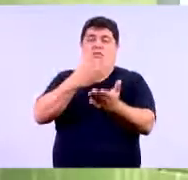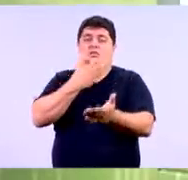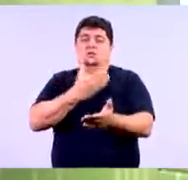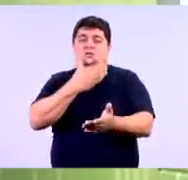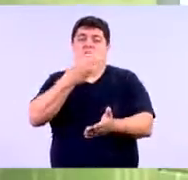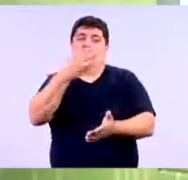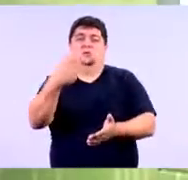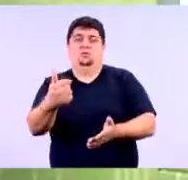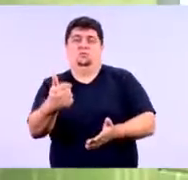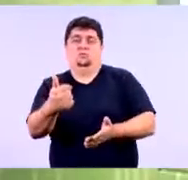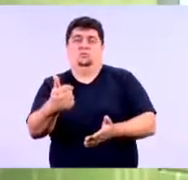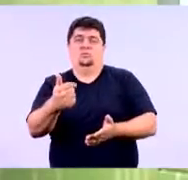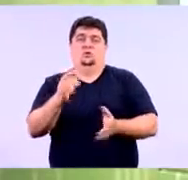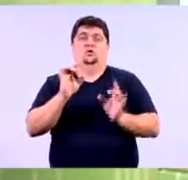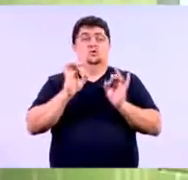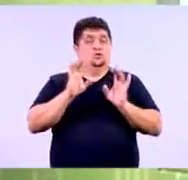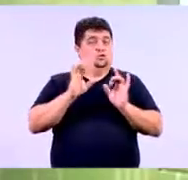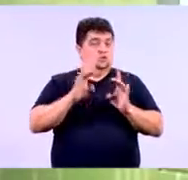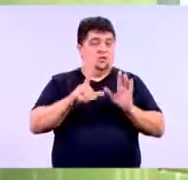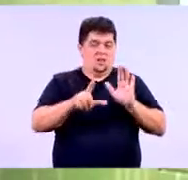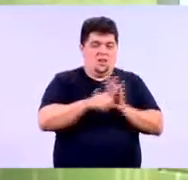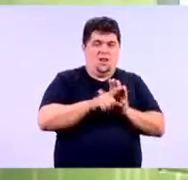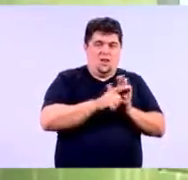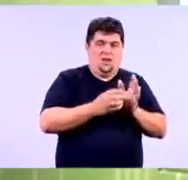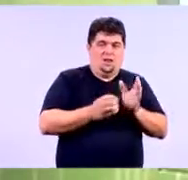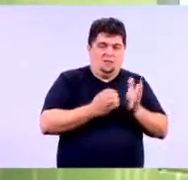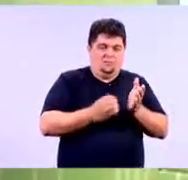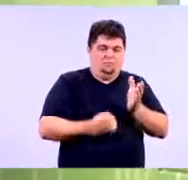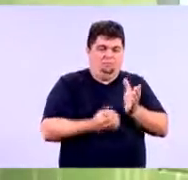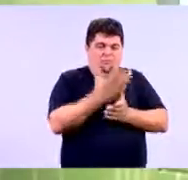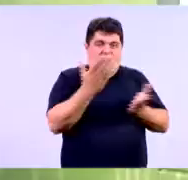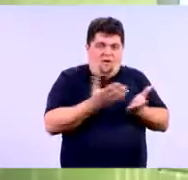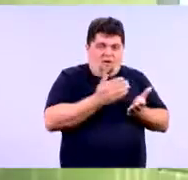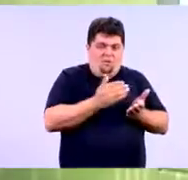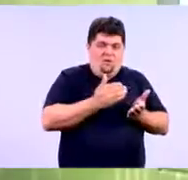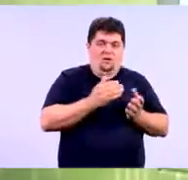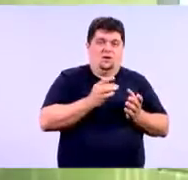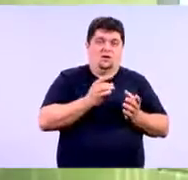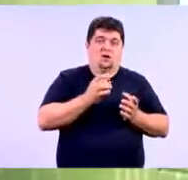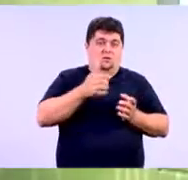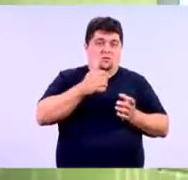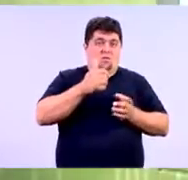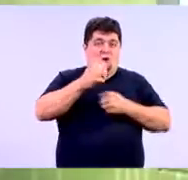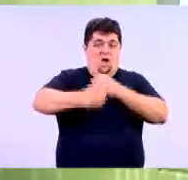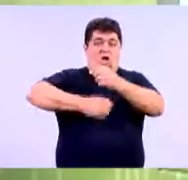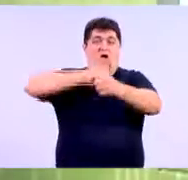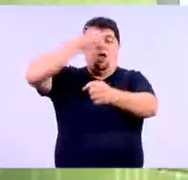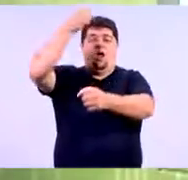período, ela só terá vigência no próximo período